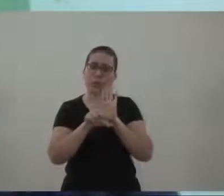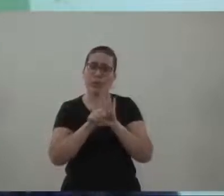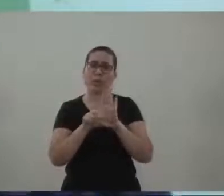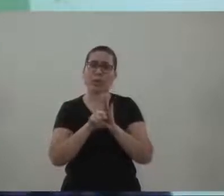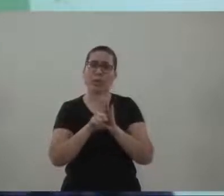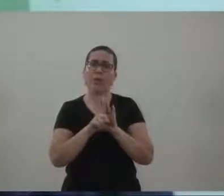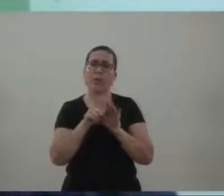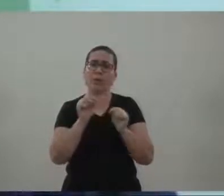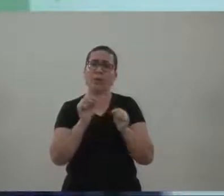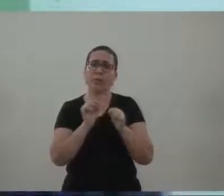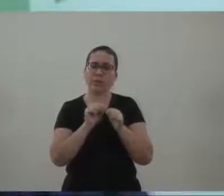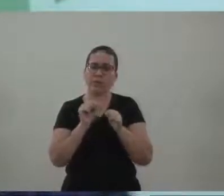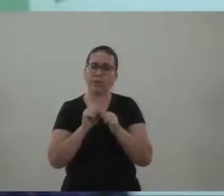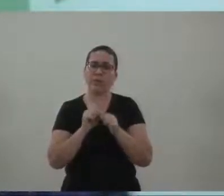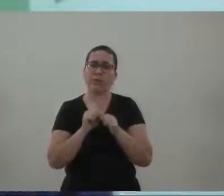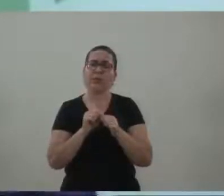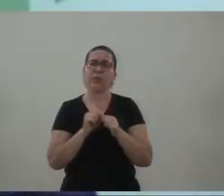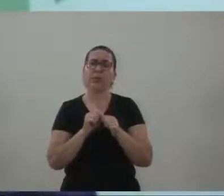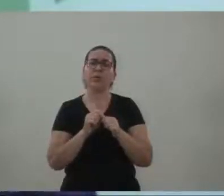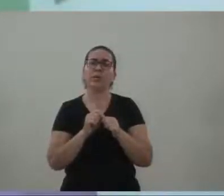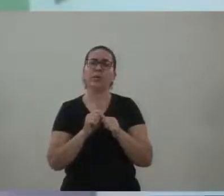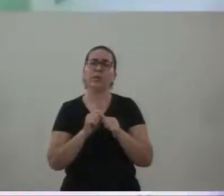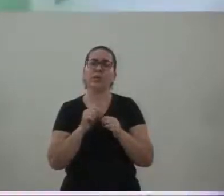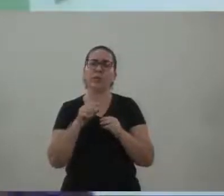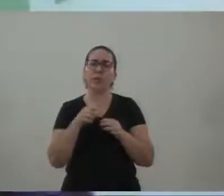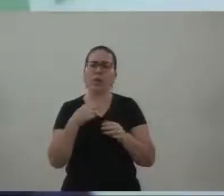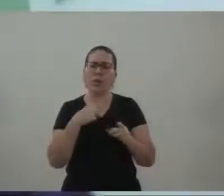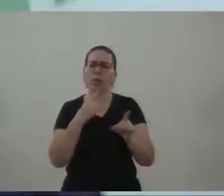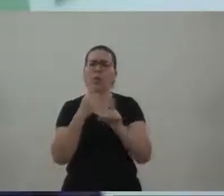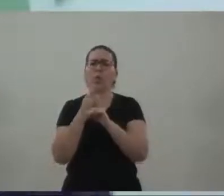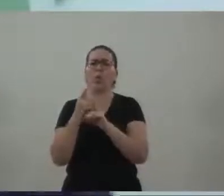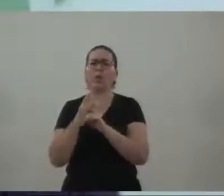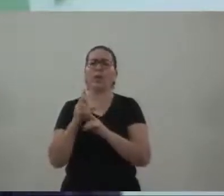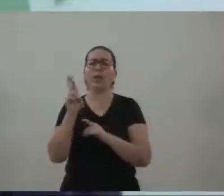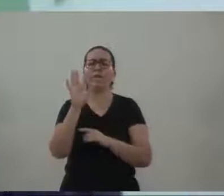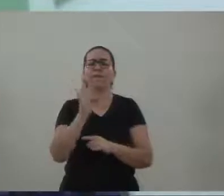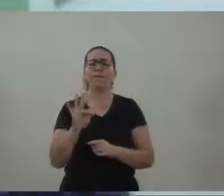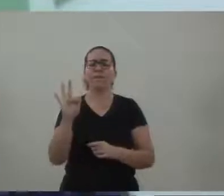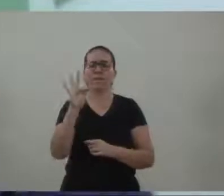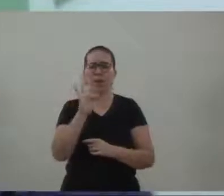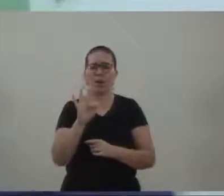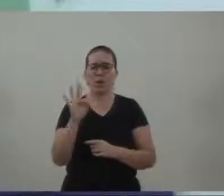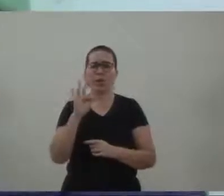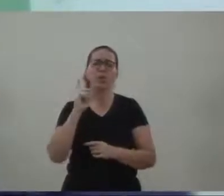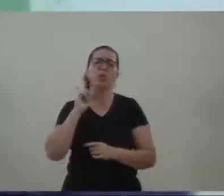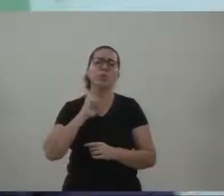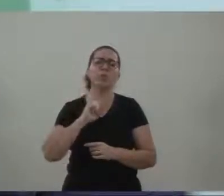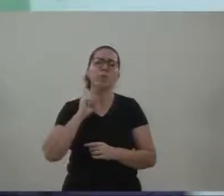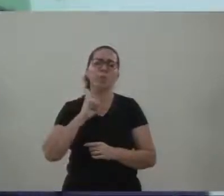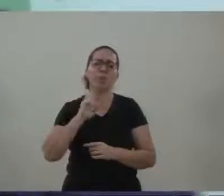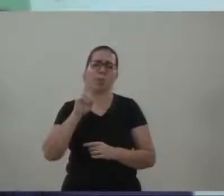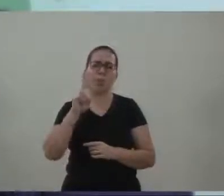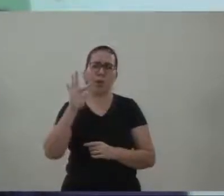de trazer uma solução na cidade. Eu encontrei na Universidade Federal de Minas Gerais